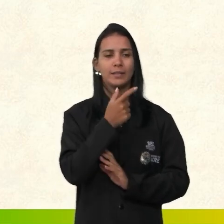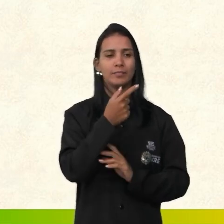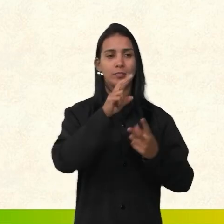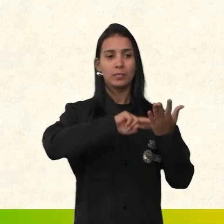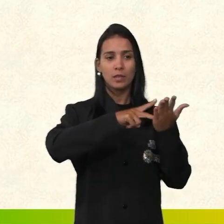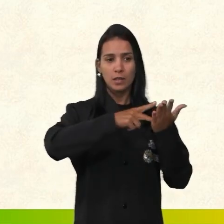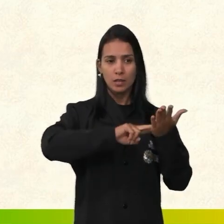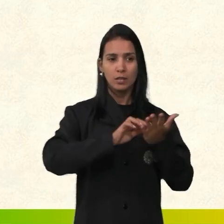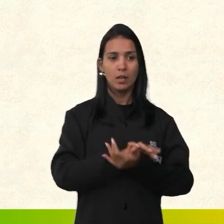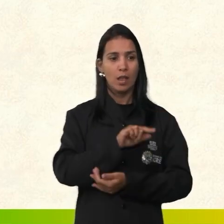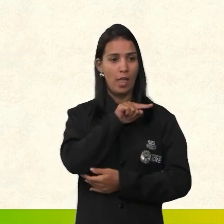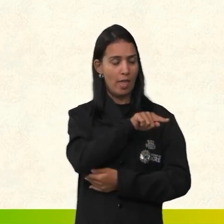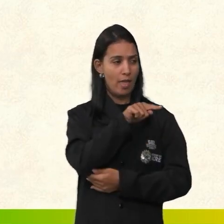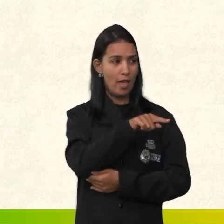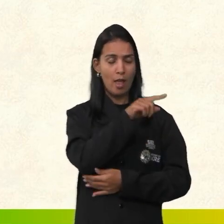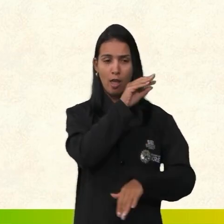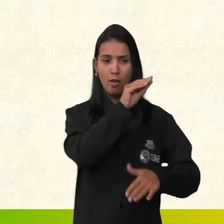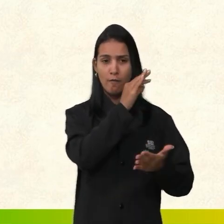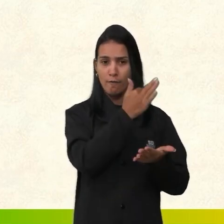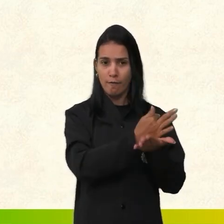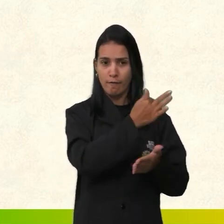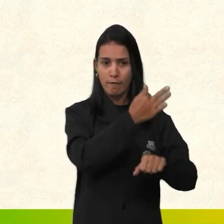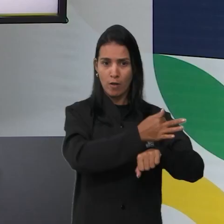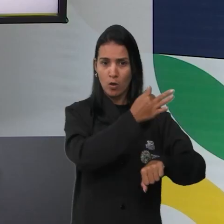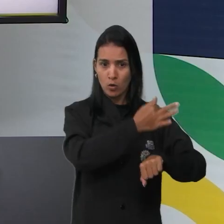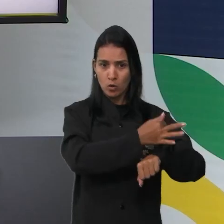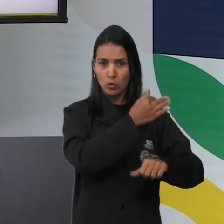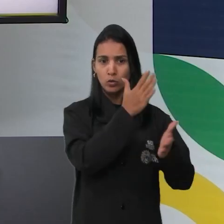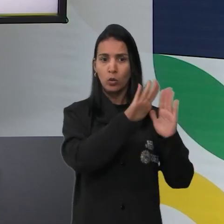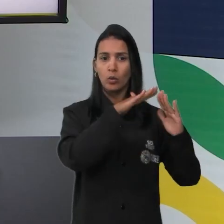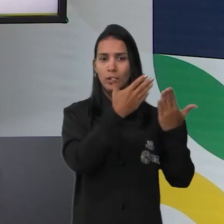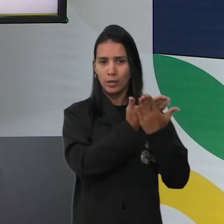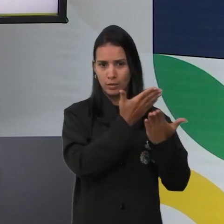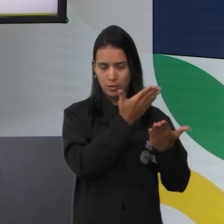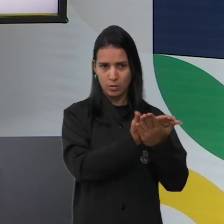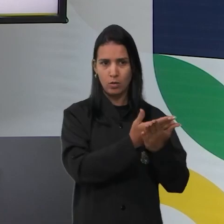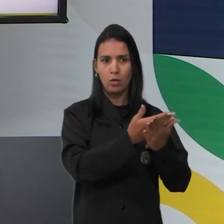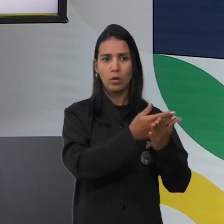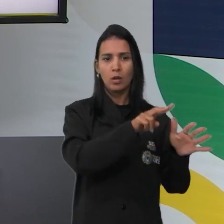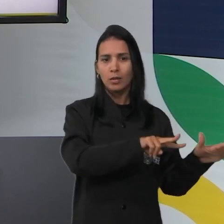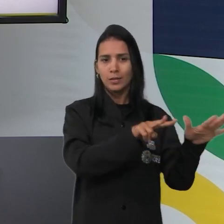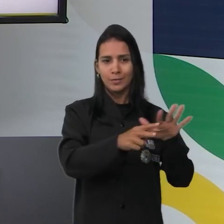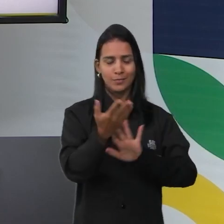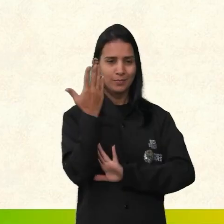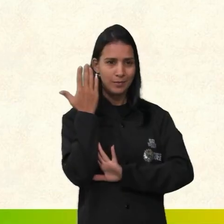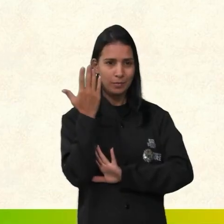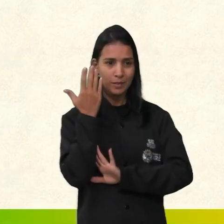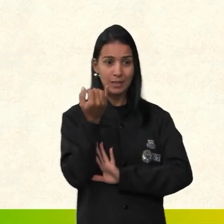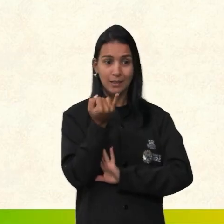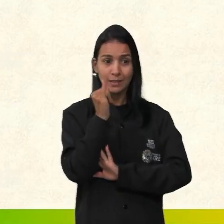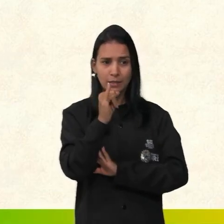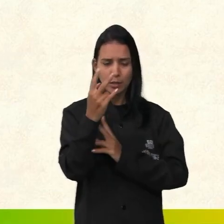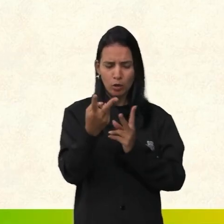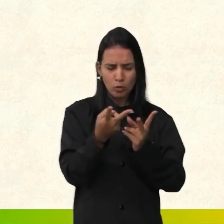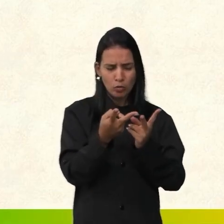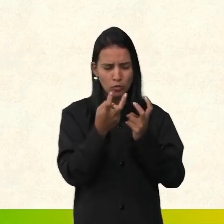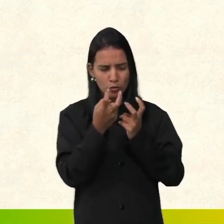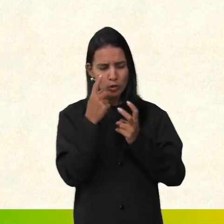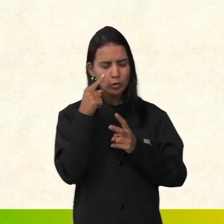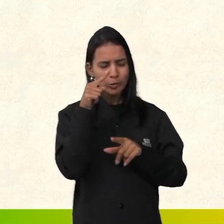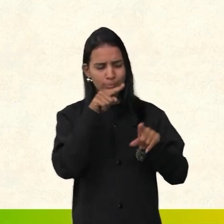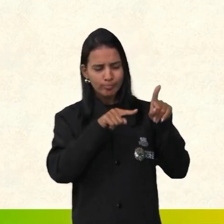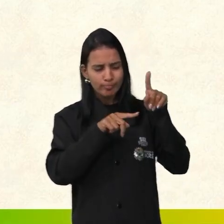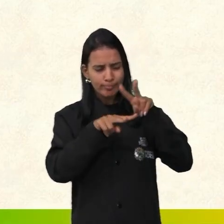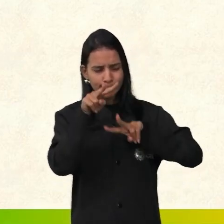não foi para a escola semana passada. Então, esse didn't, aqui que vocês vão observar na frase,